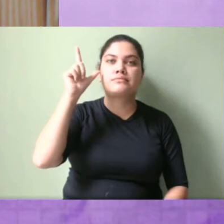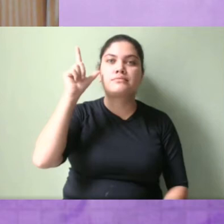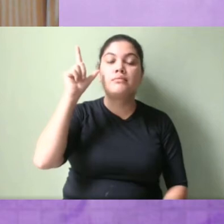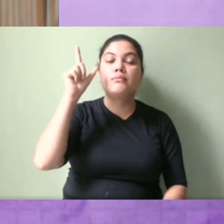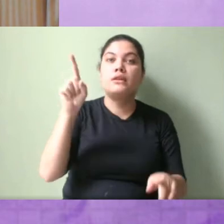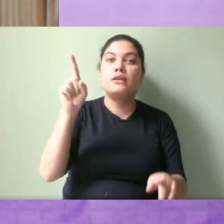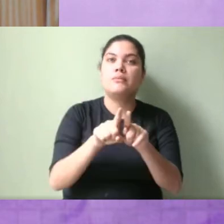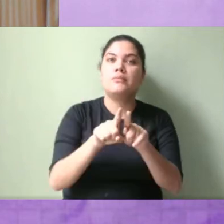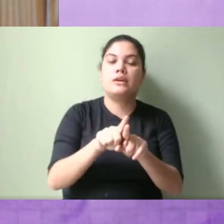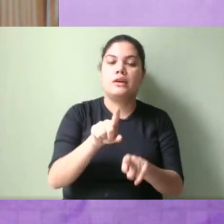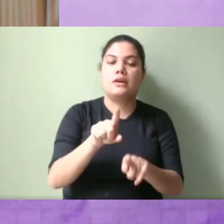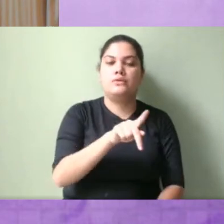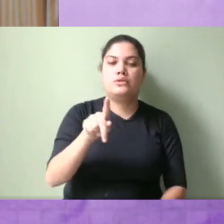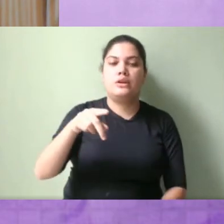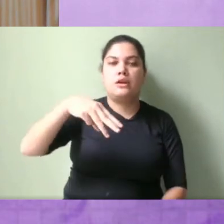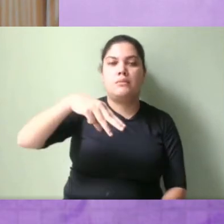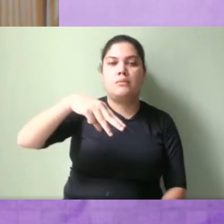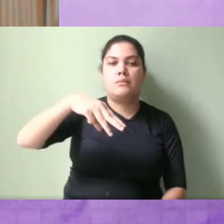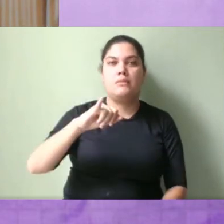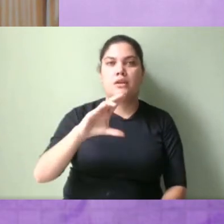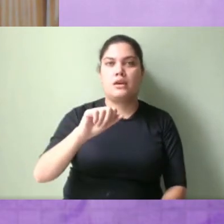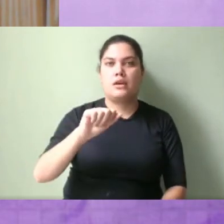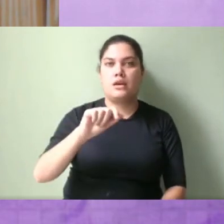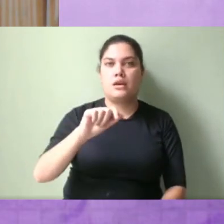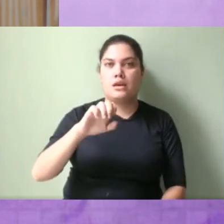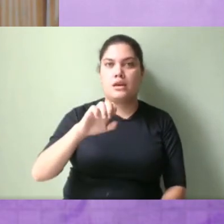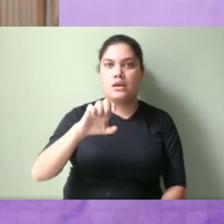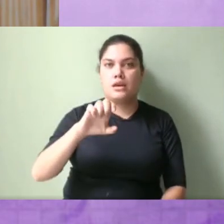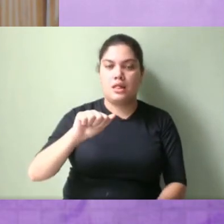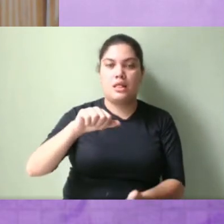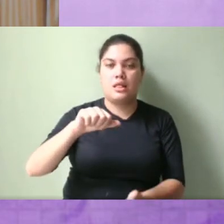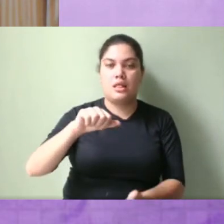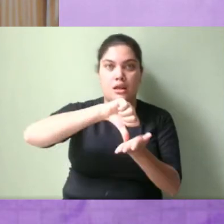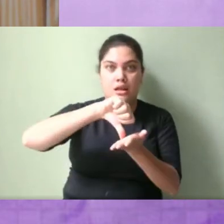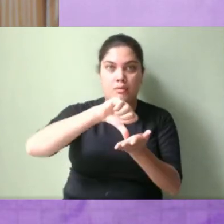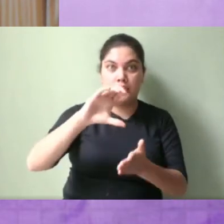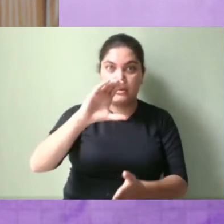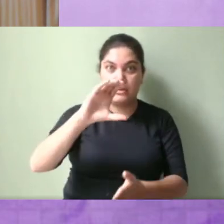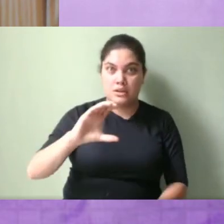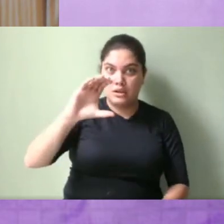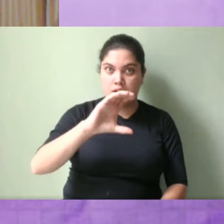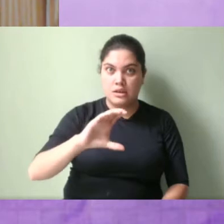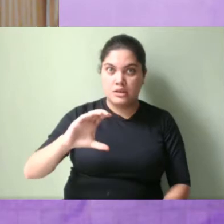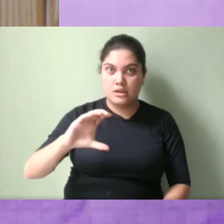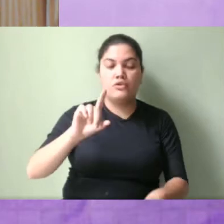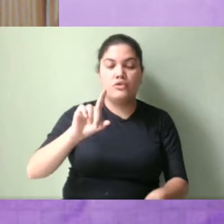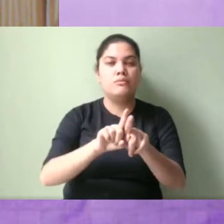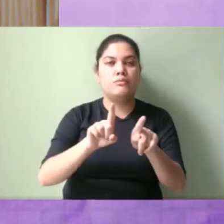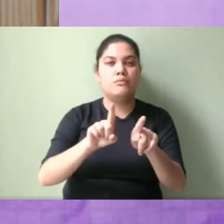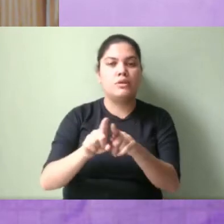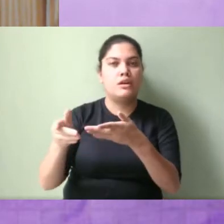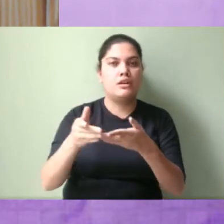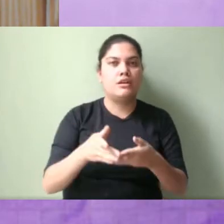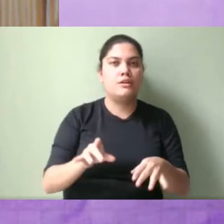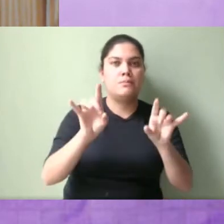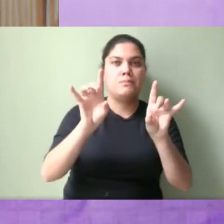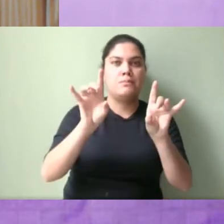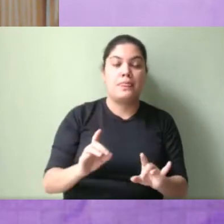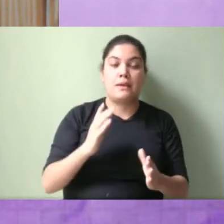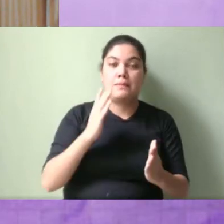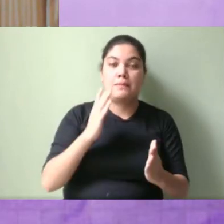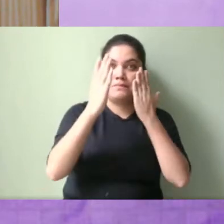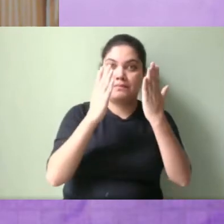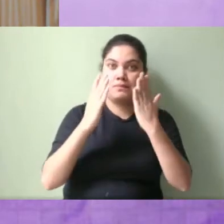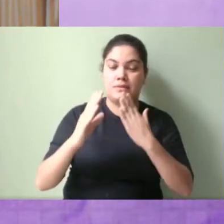nossa reitora, da professora Luciana, né? A professora Micaela, do Campus